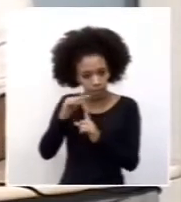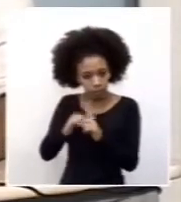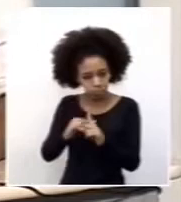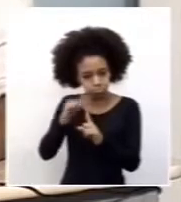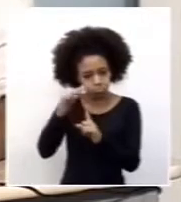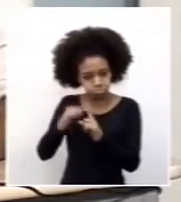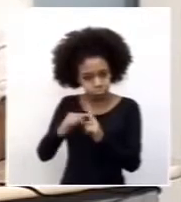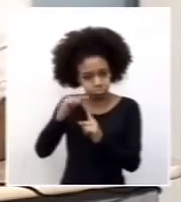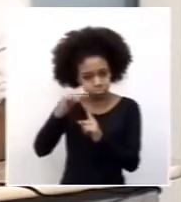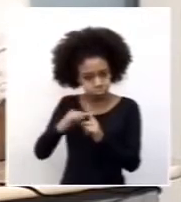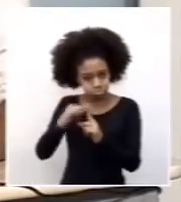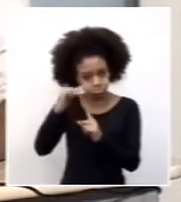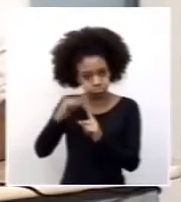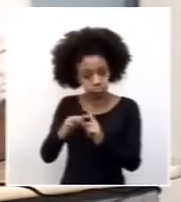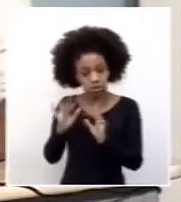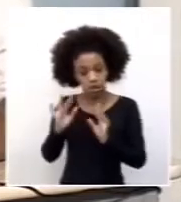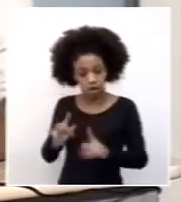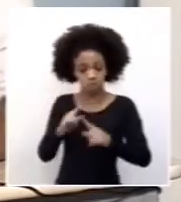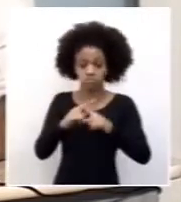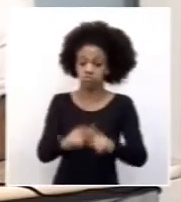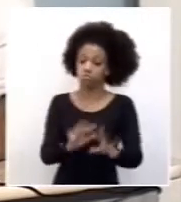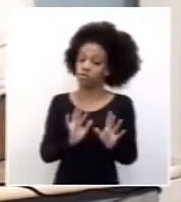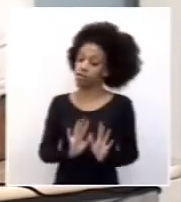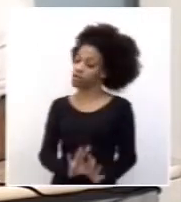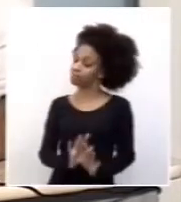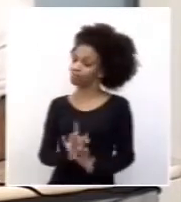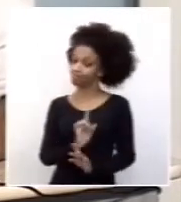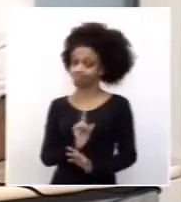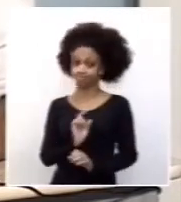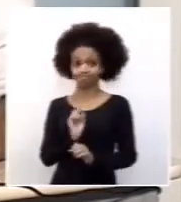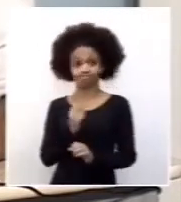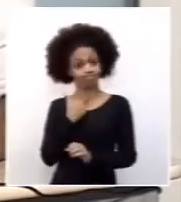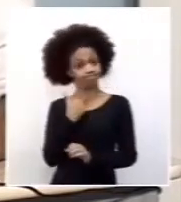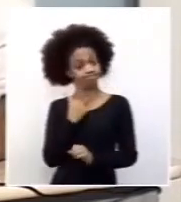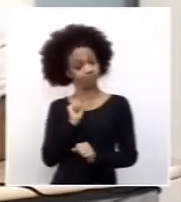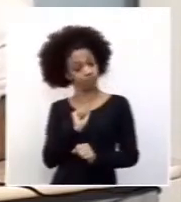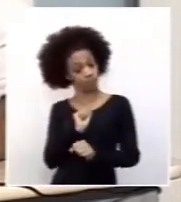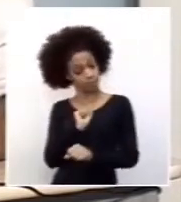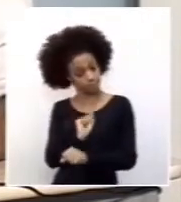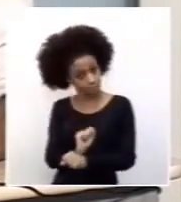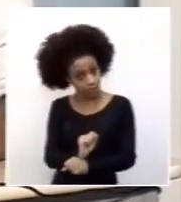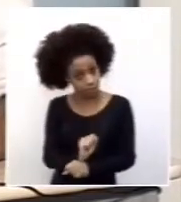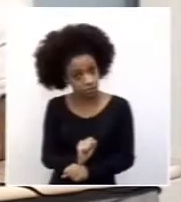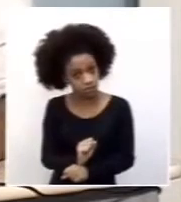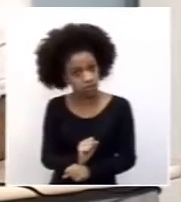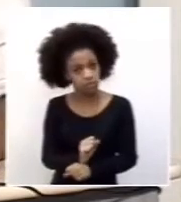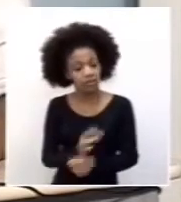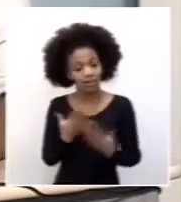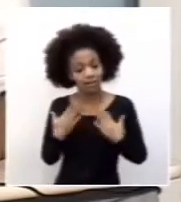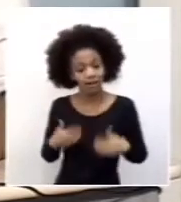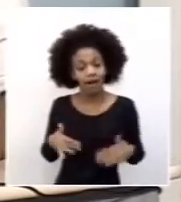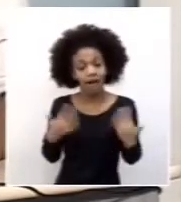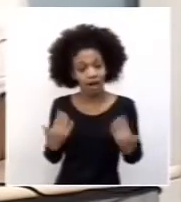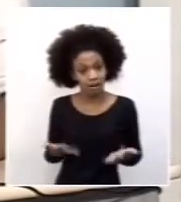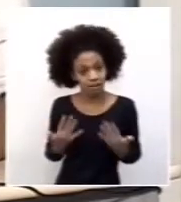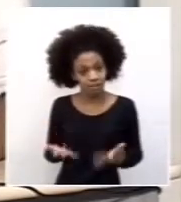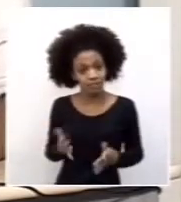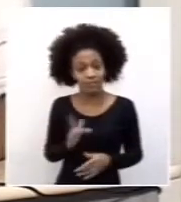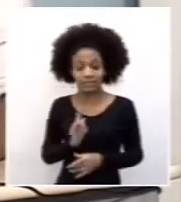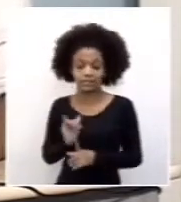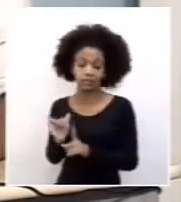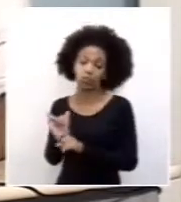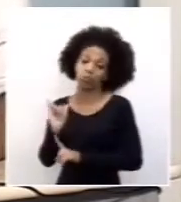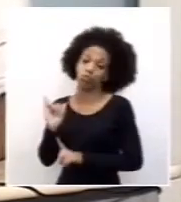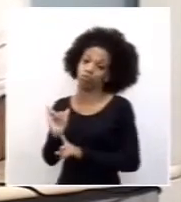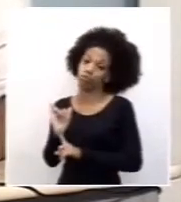essa competitividade está fugindo do controle, né? Ela está abrindo margem para muitas vezes bullying